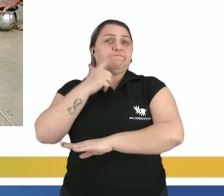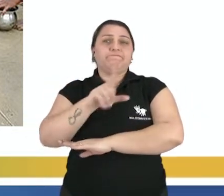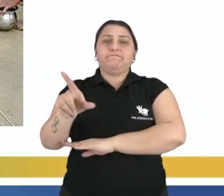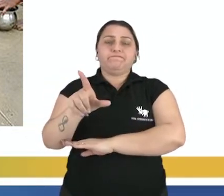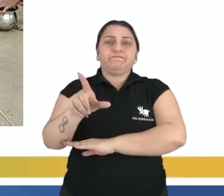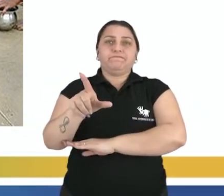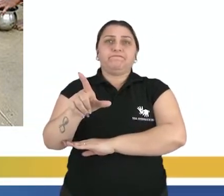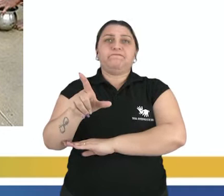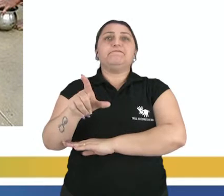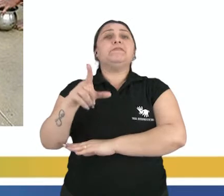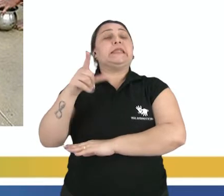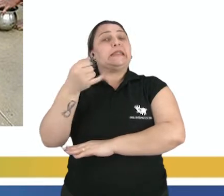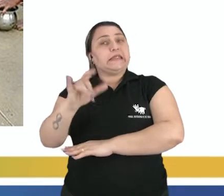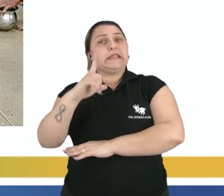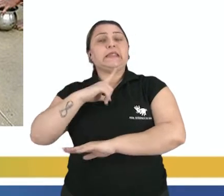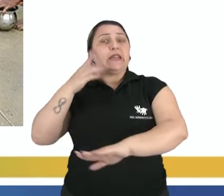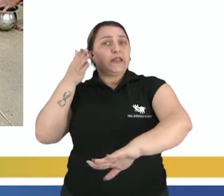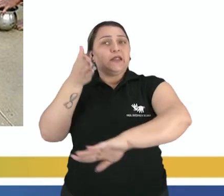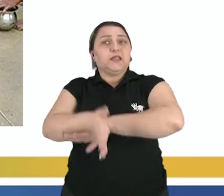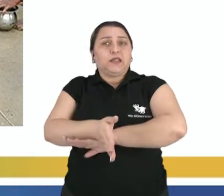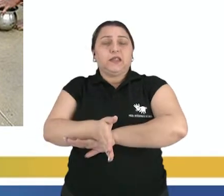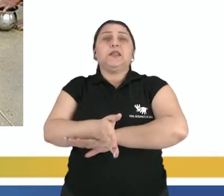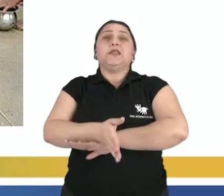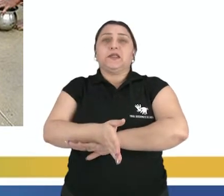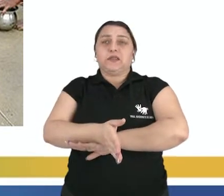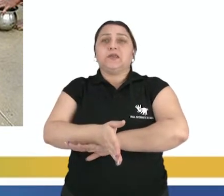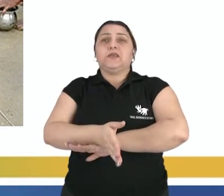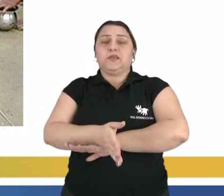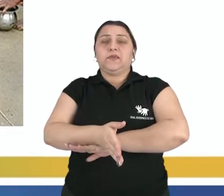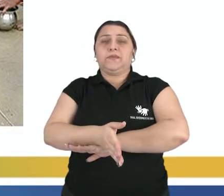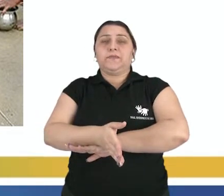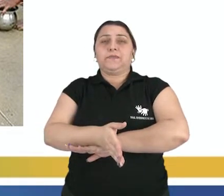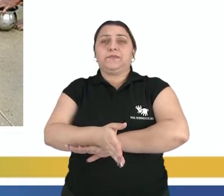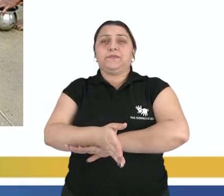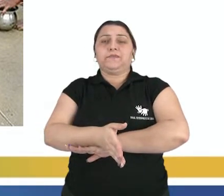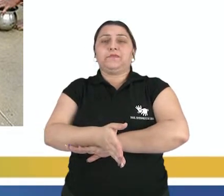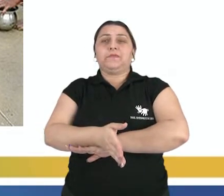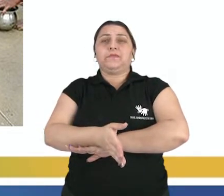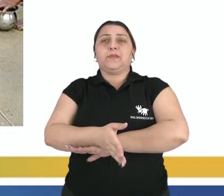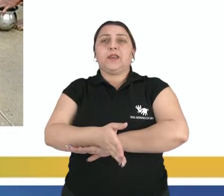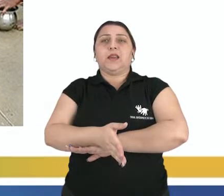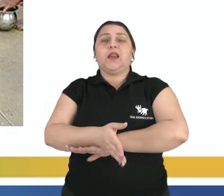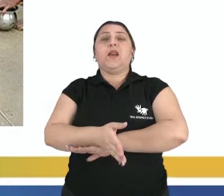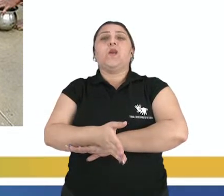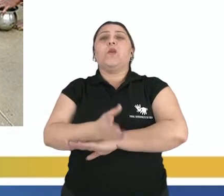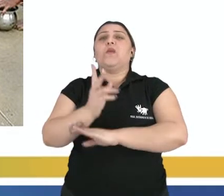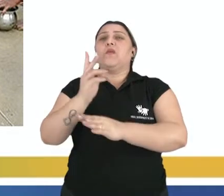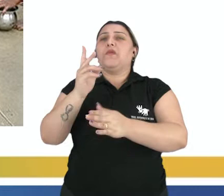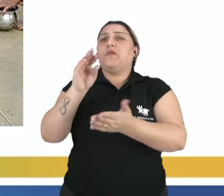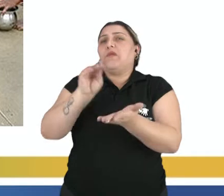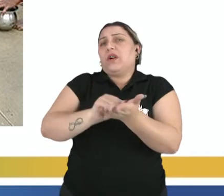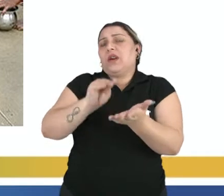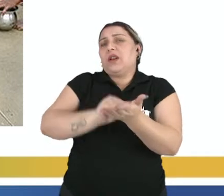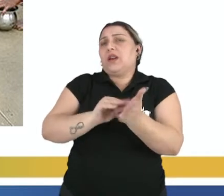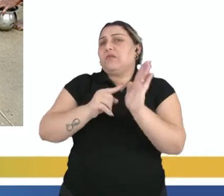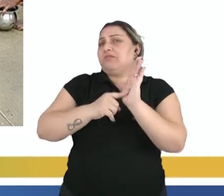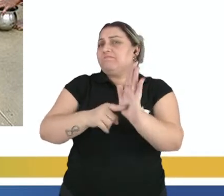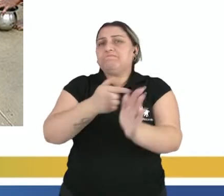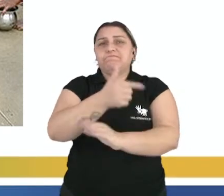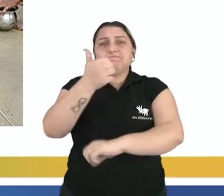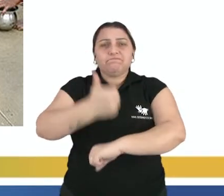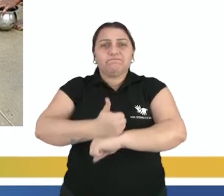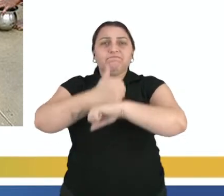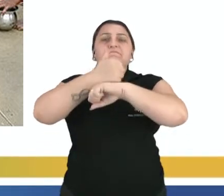aí. Ou quando tem acesso a esses itens que eu citei, é um acesso com deficiência, que não apresenta